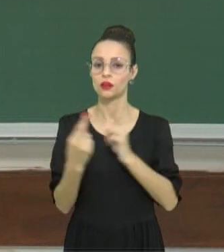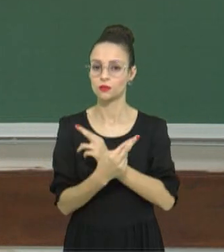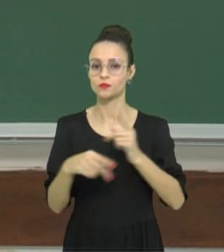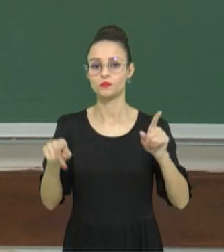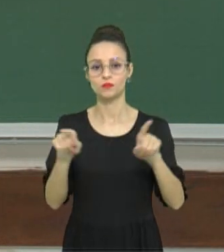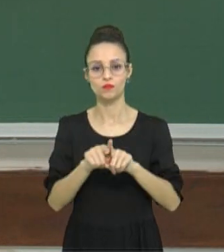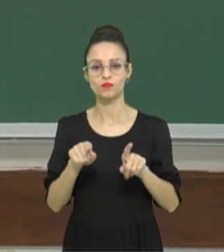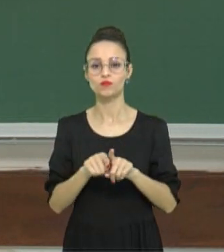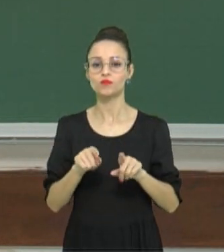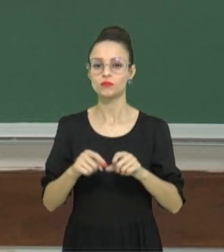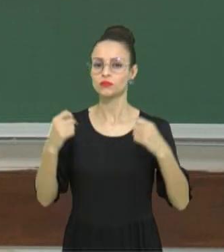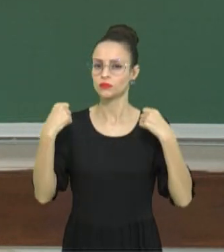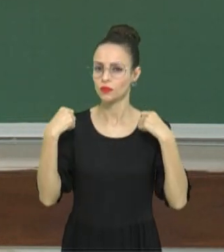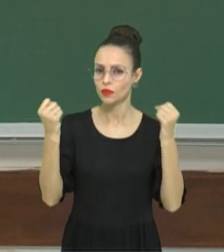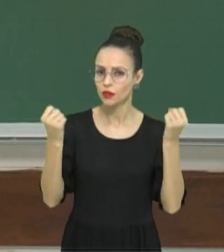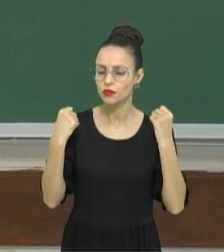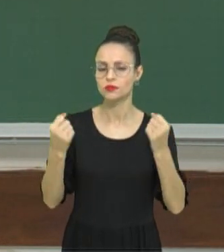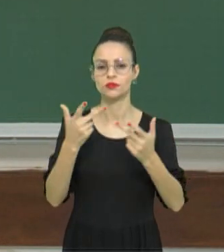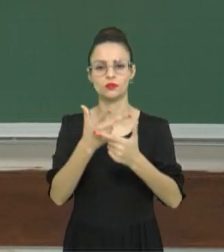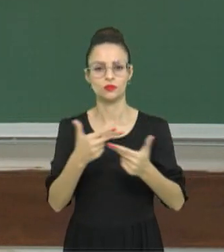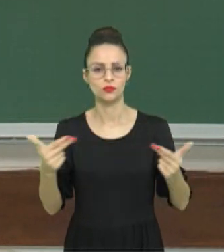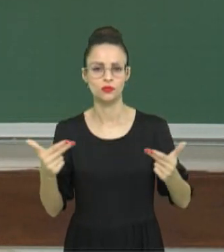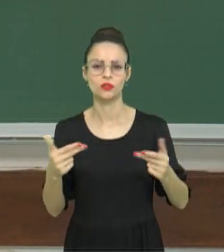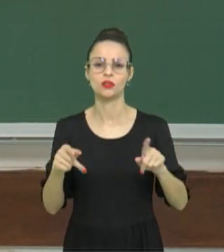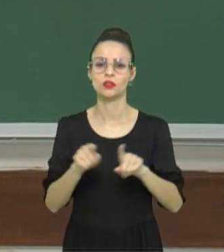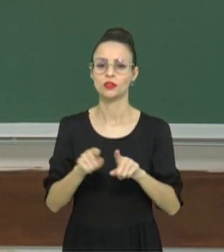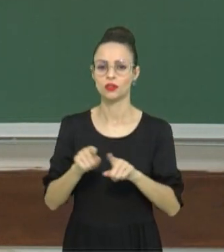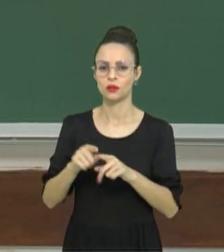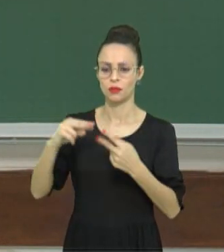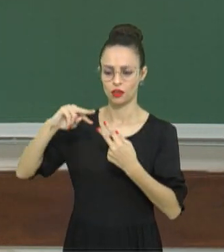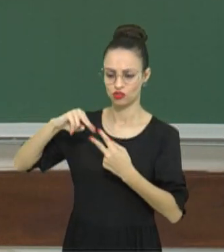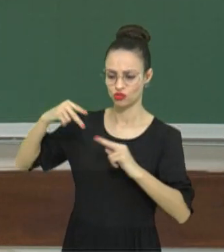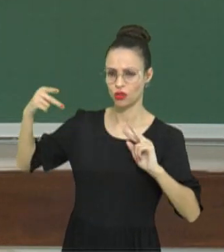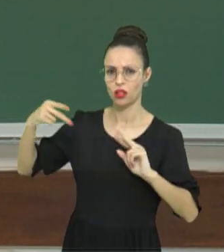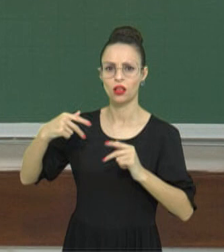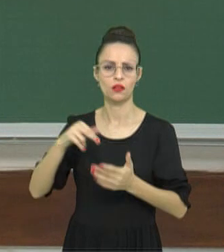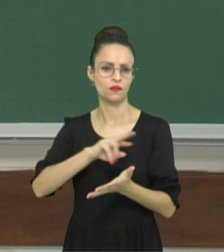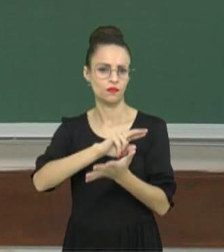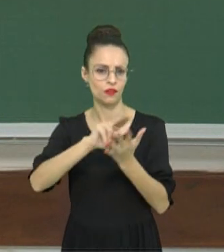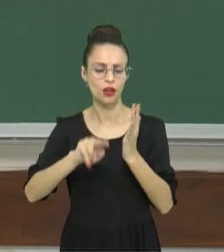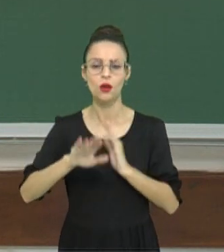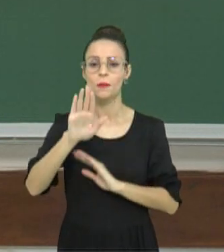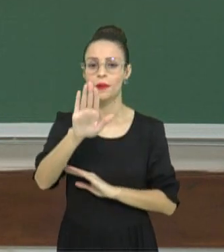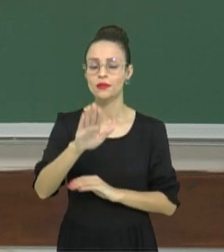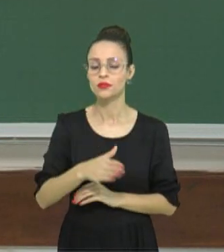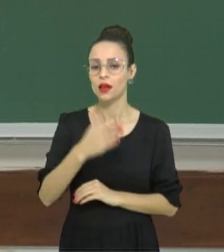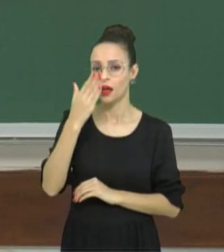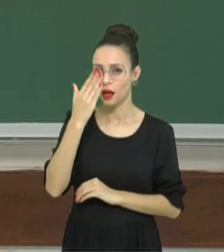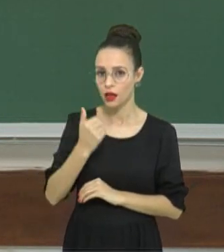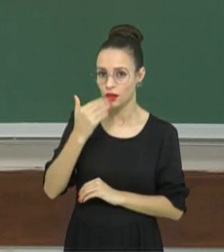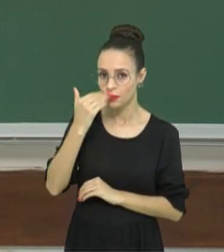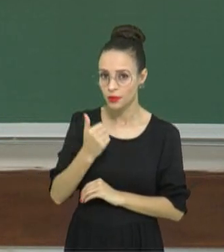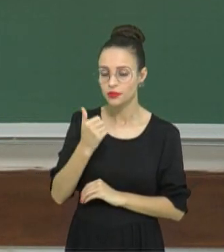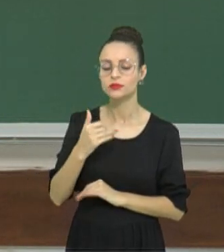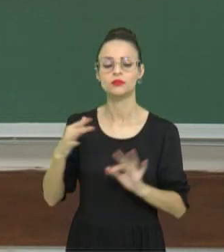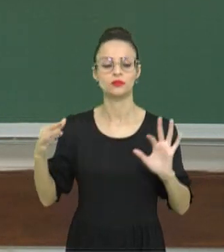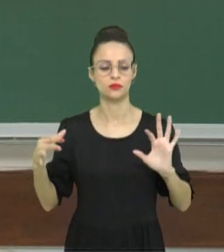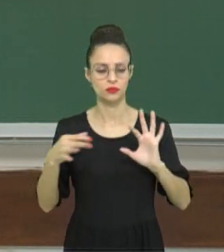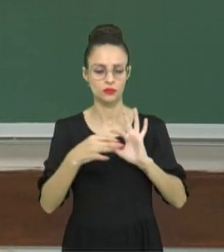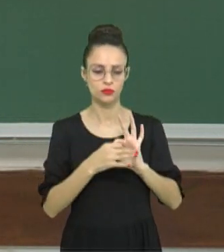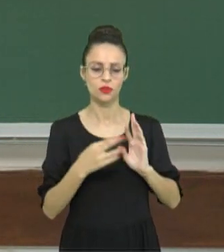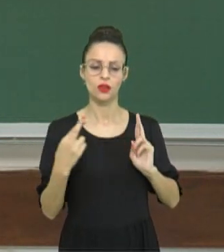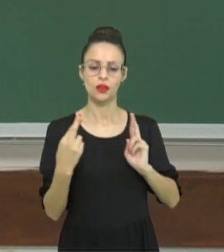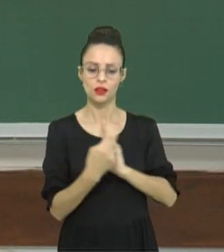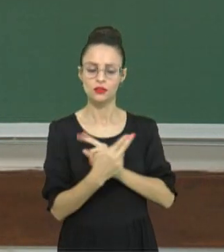também com o exercício físico, com a predisposição genética, enfim, vários fatores. Mas a alimentação é algo que está muito